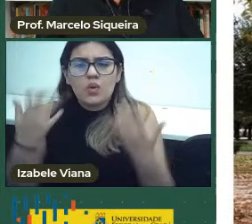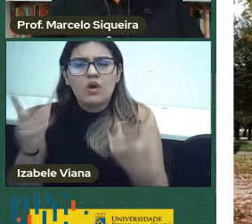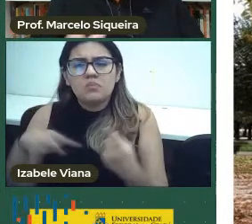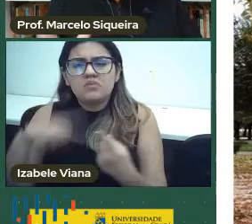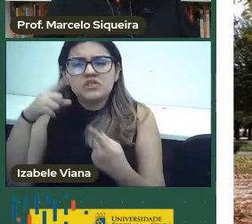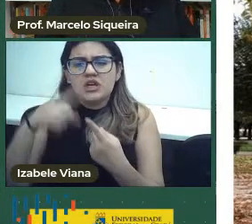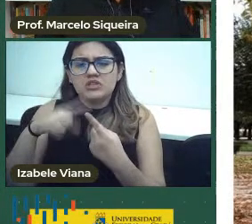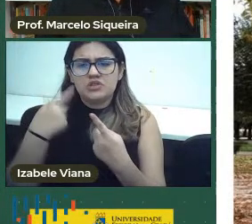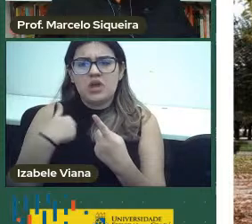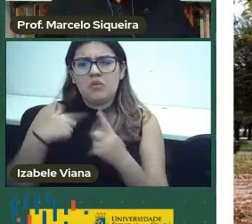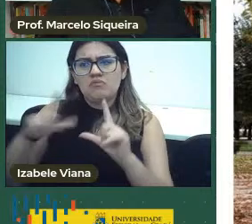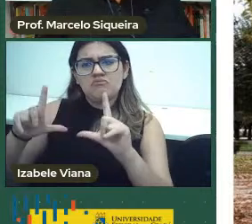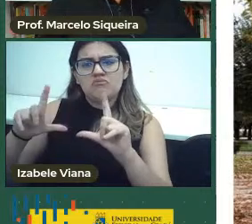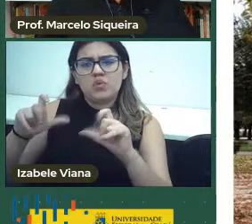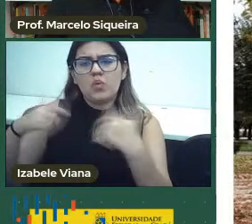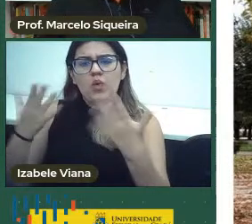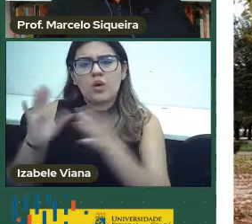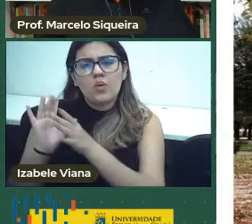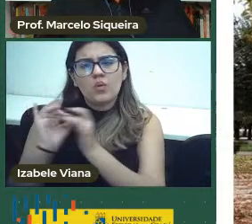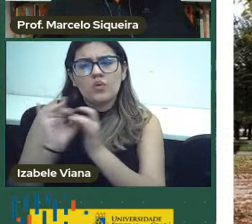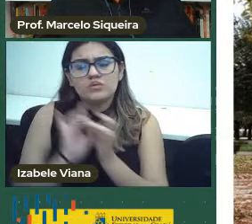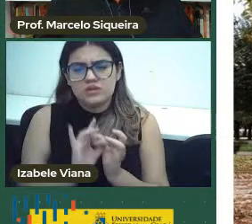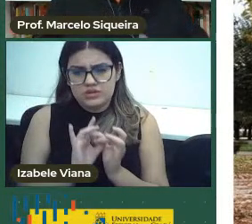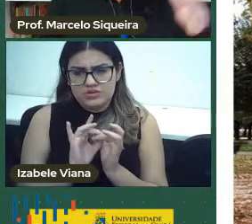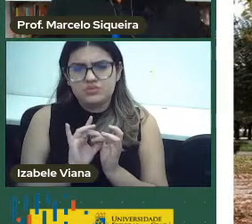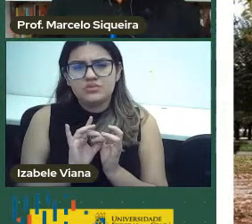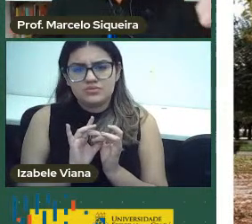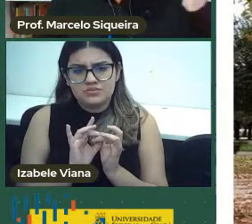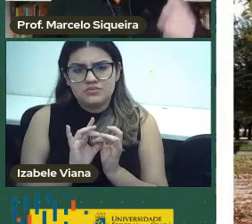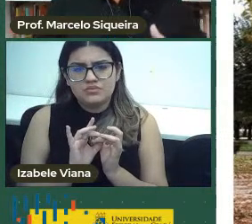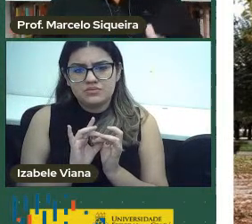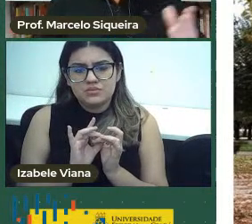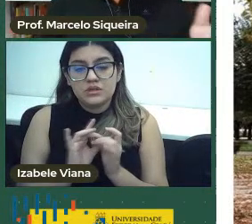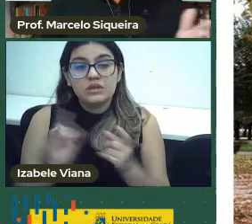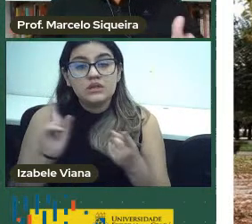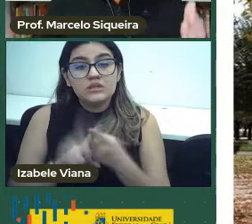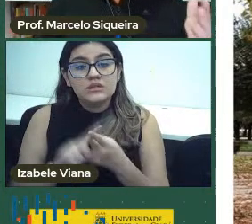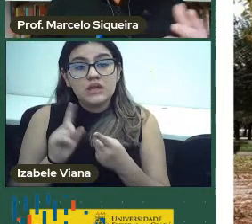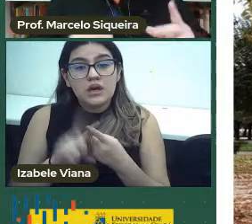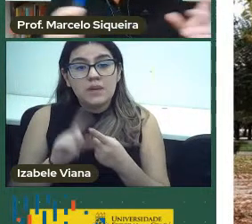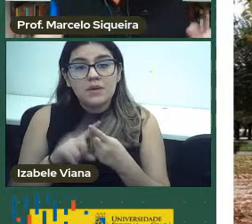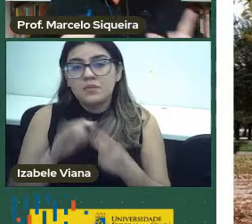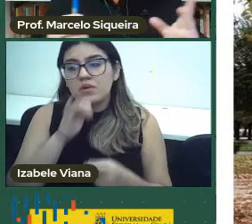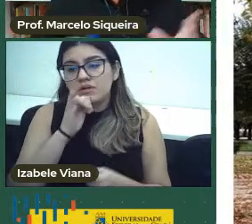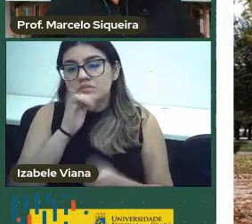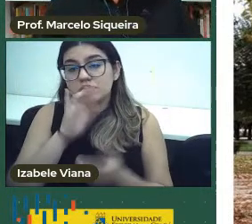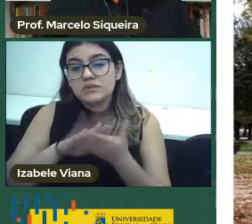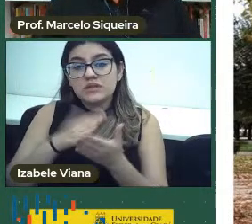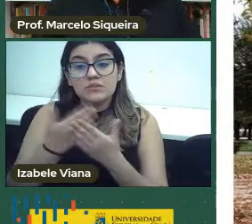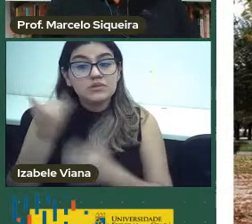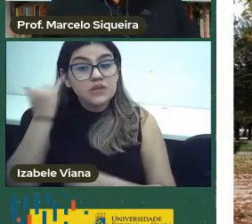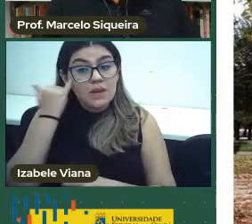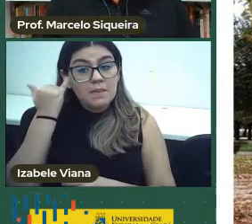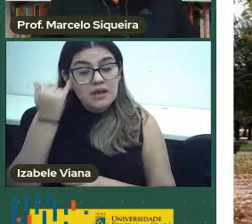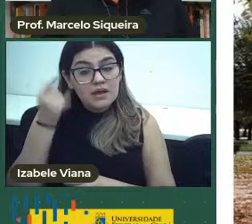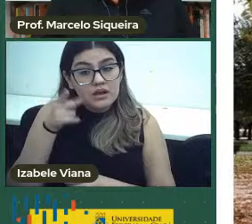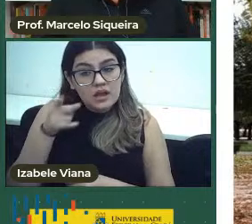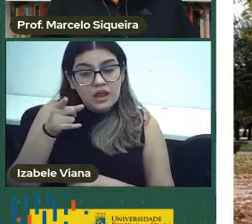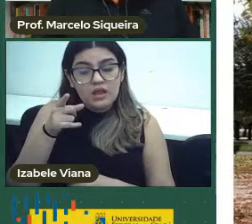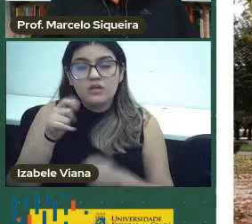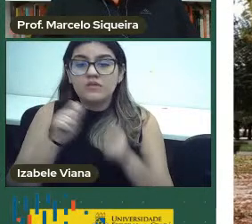tirei essa foto? Em que contexto foi isso? Né? E se a nossa querida Isabelle, que está fazendo aqui